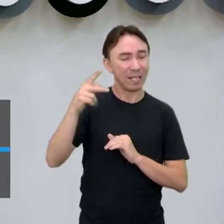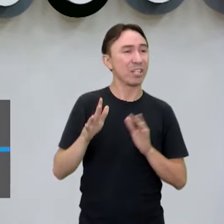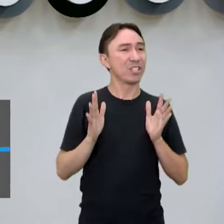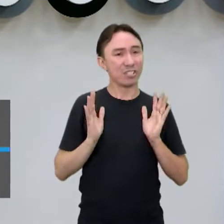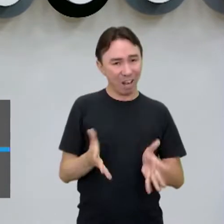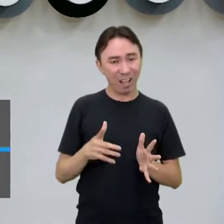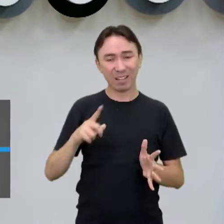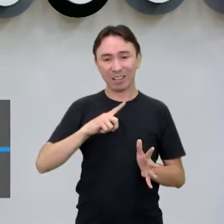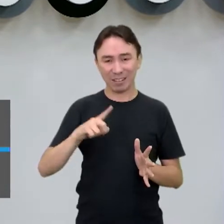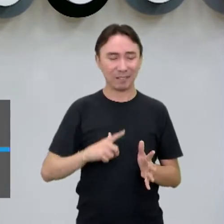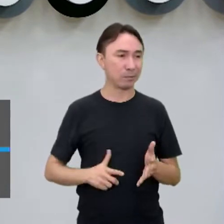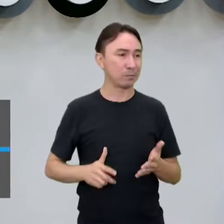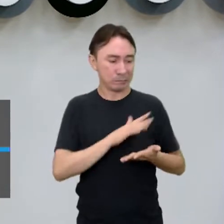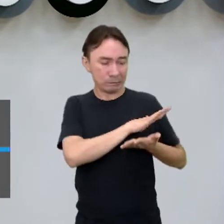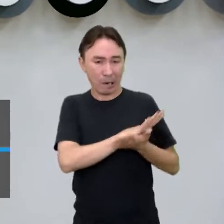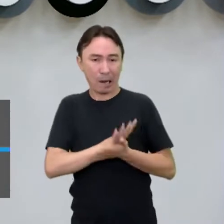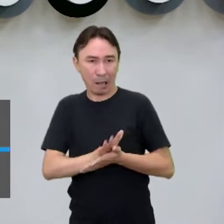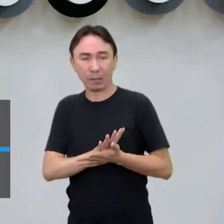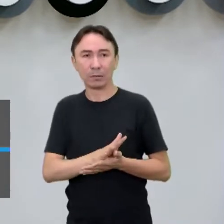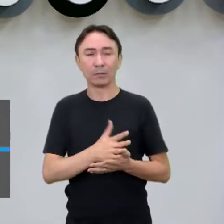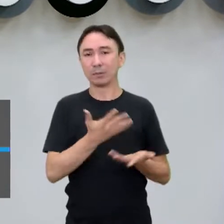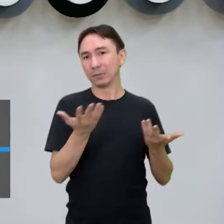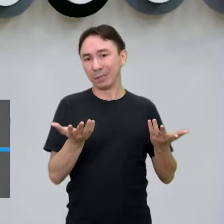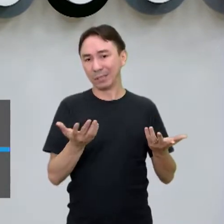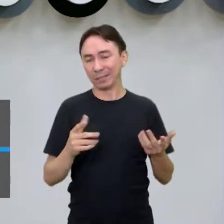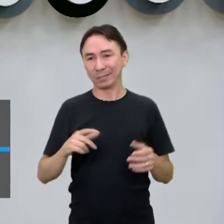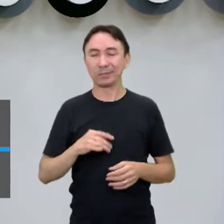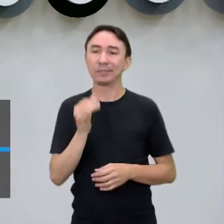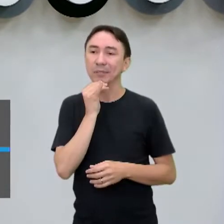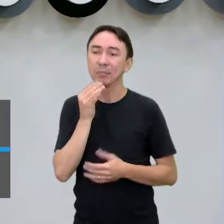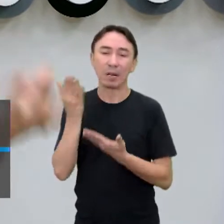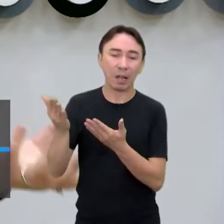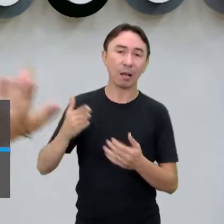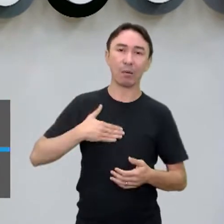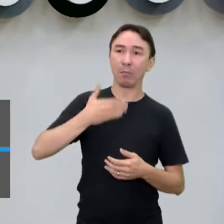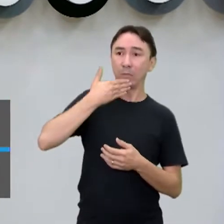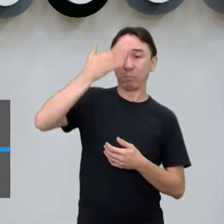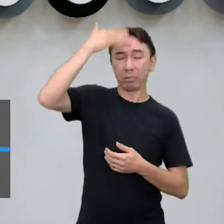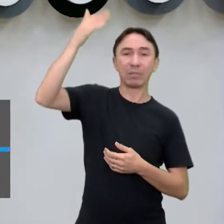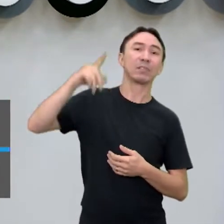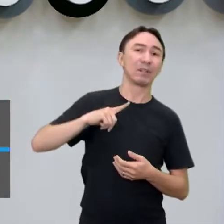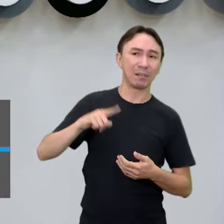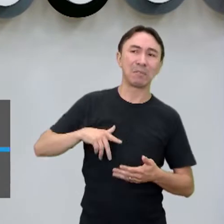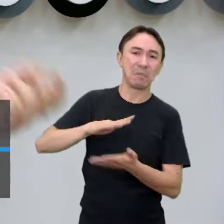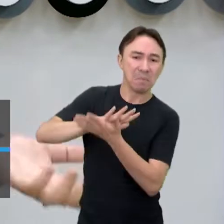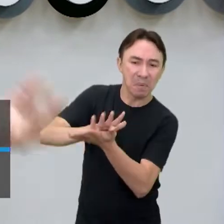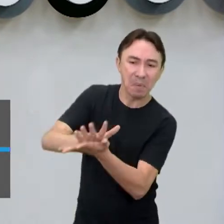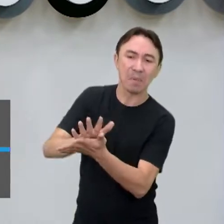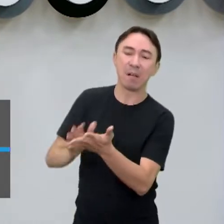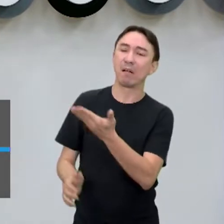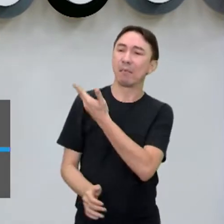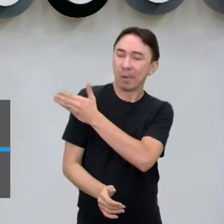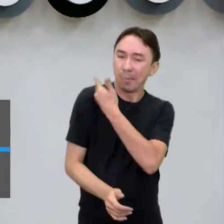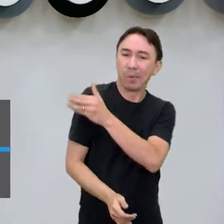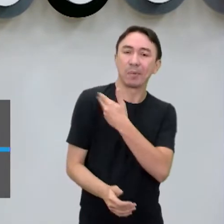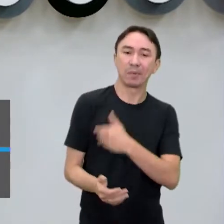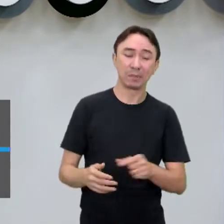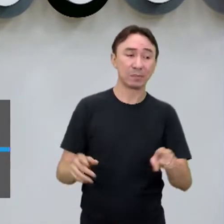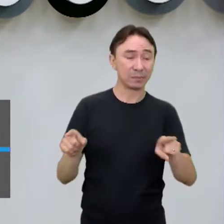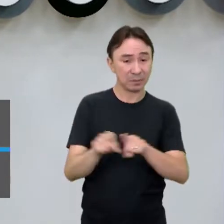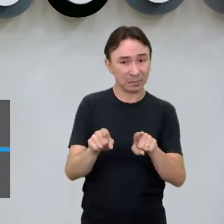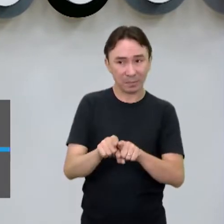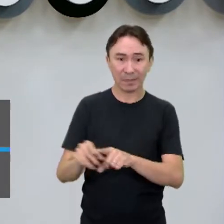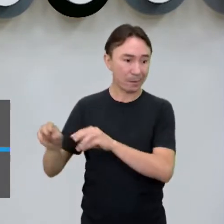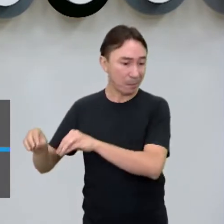xenofobia, né? Por exemplo, os árabes sempre sofreram xenofobia, os latinos sempre sofreram xenofobia e você coloca ele nesses